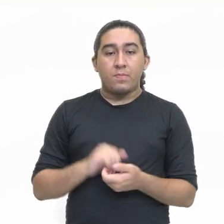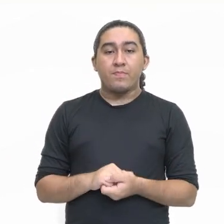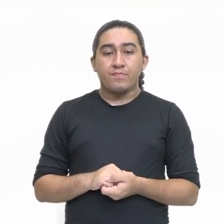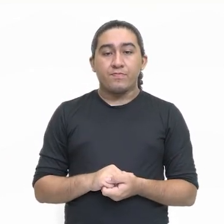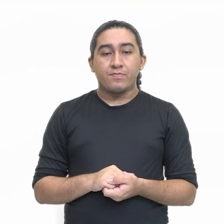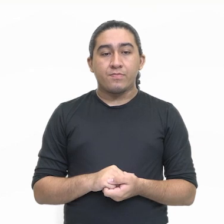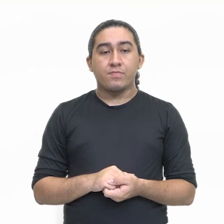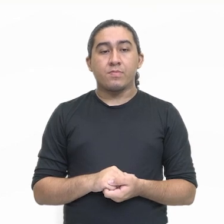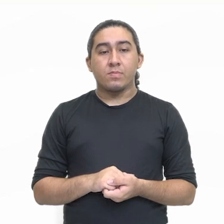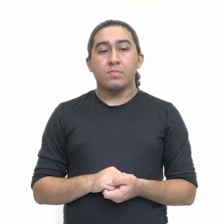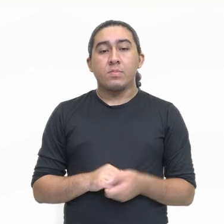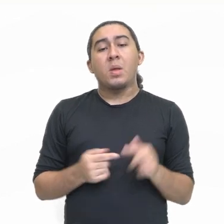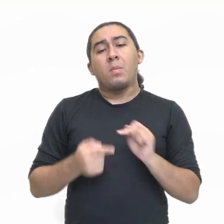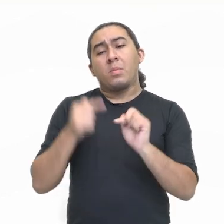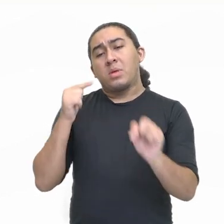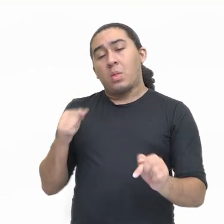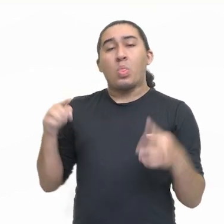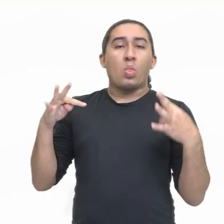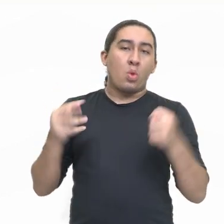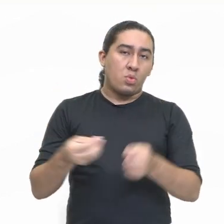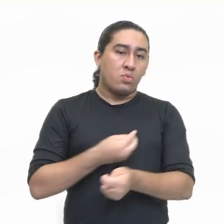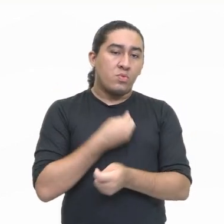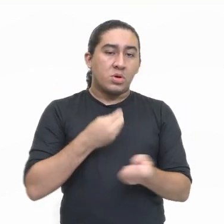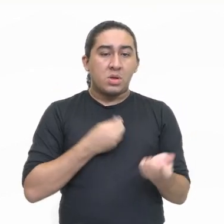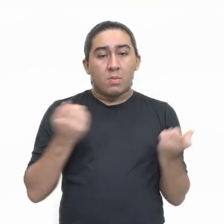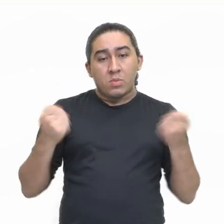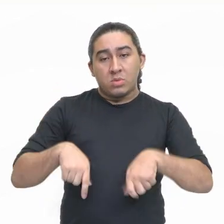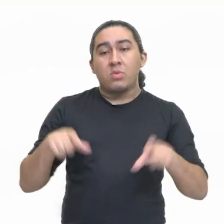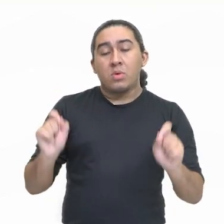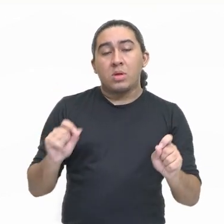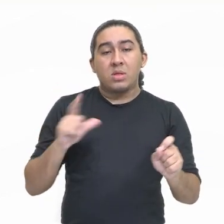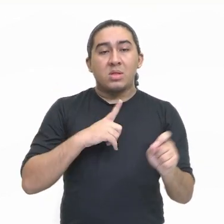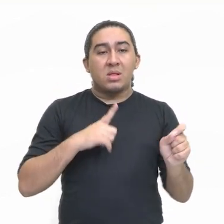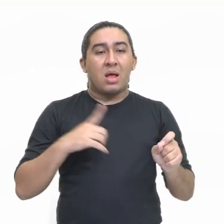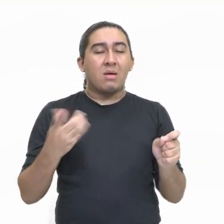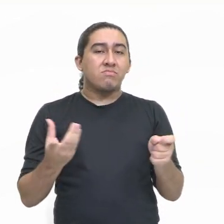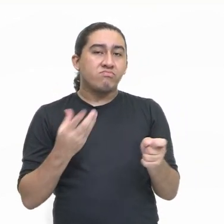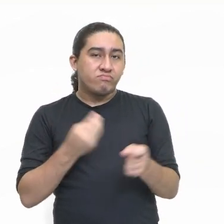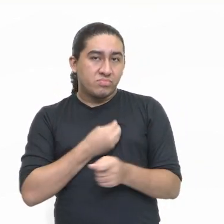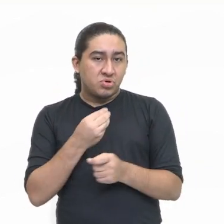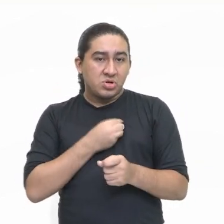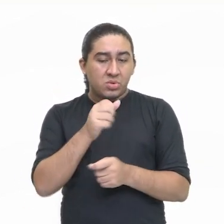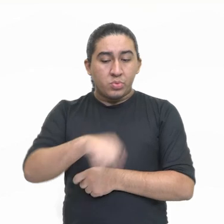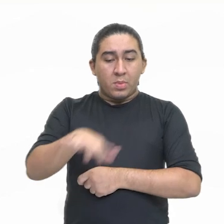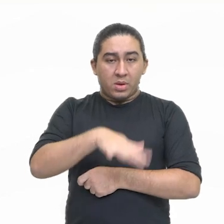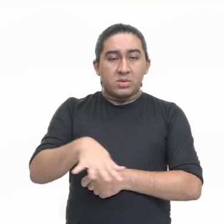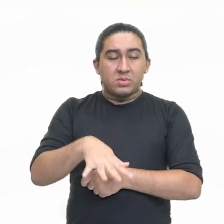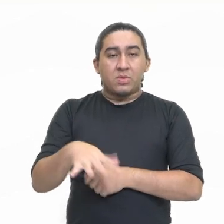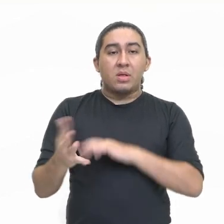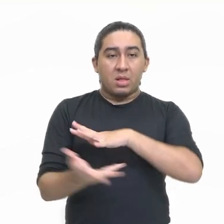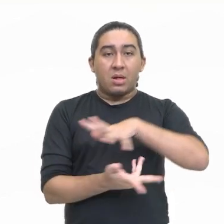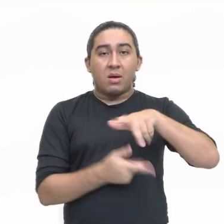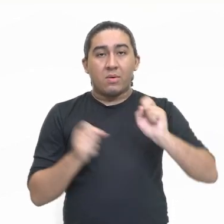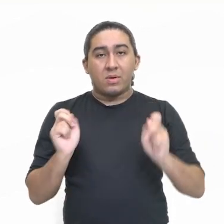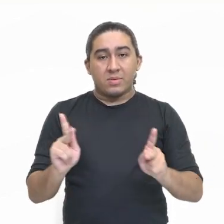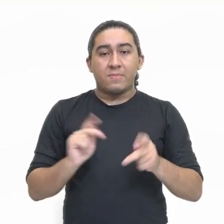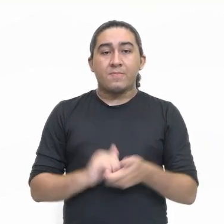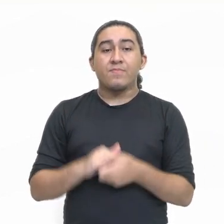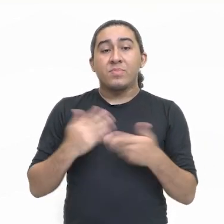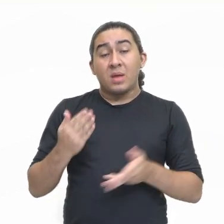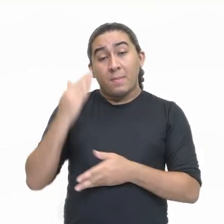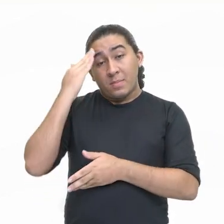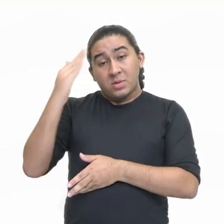desde a a em todos os seres vivos que eh estão presentes na superfície da terra tá então os